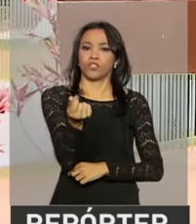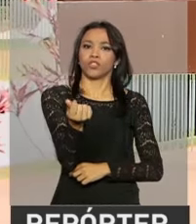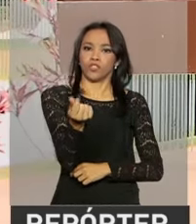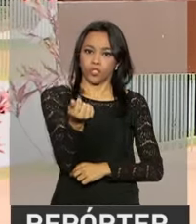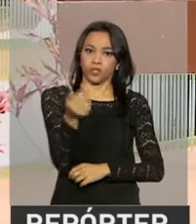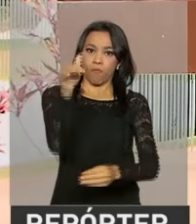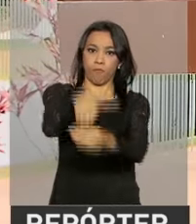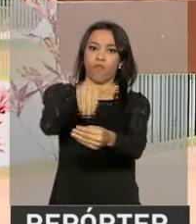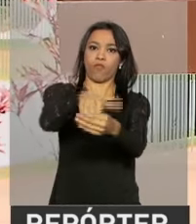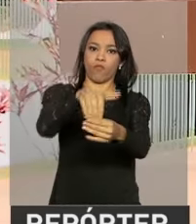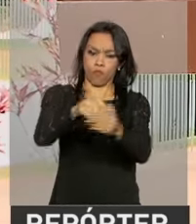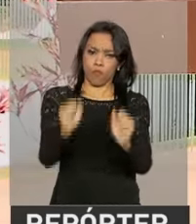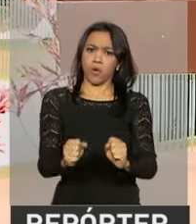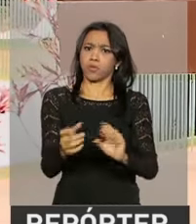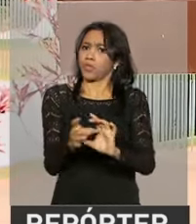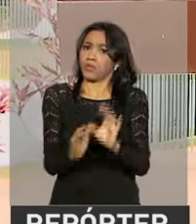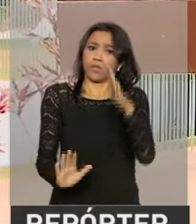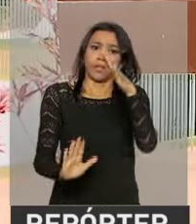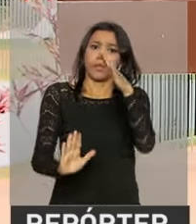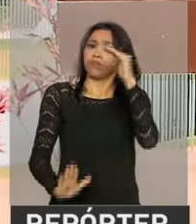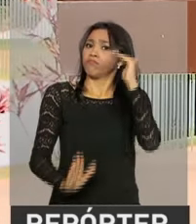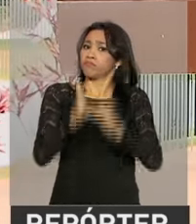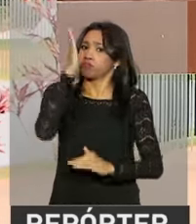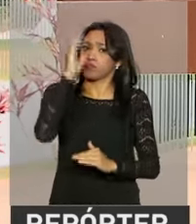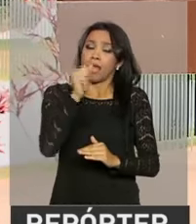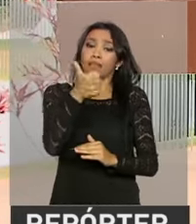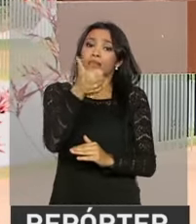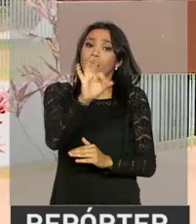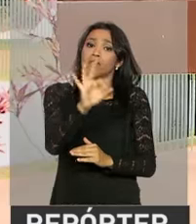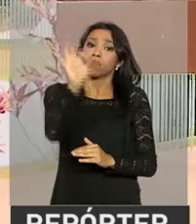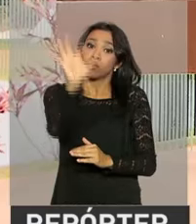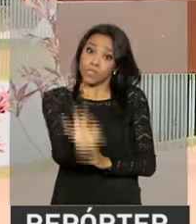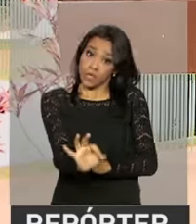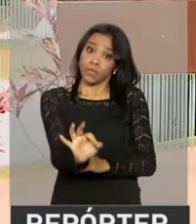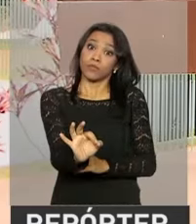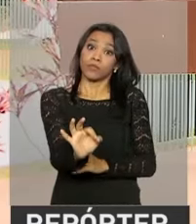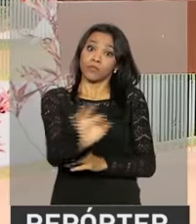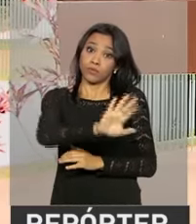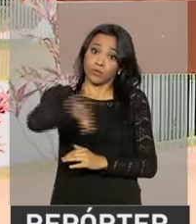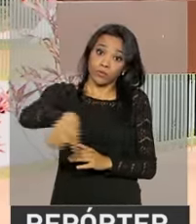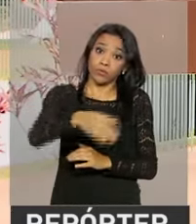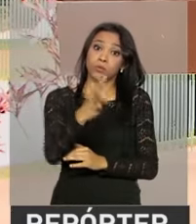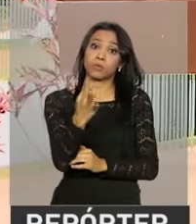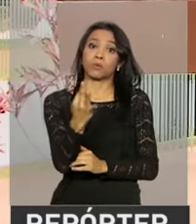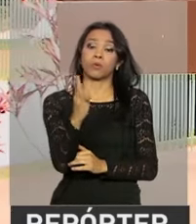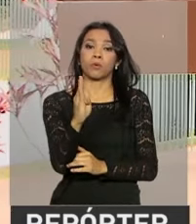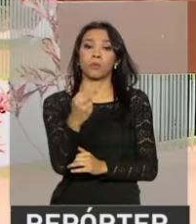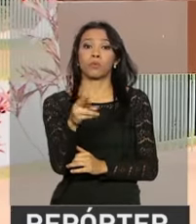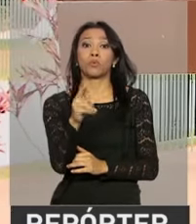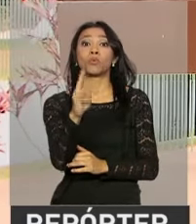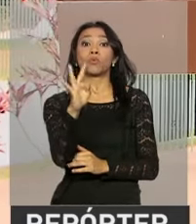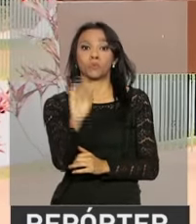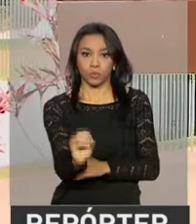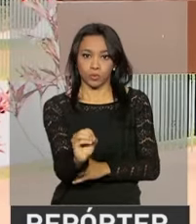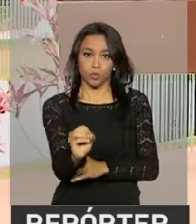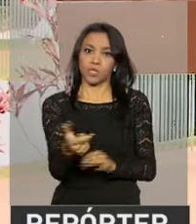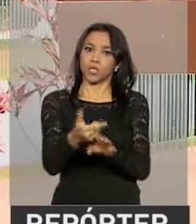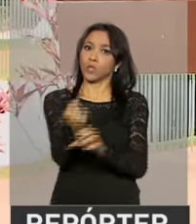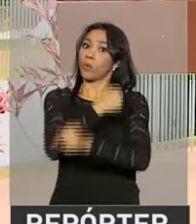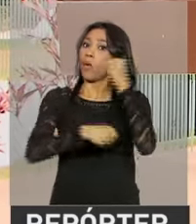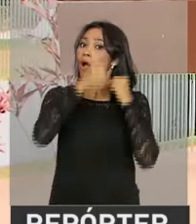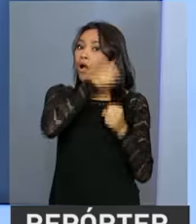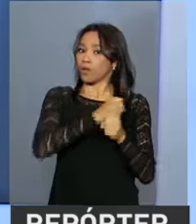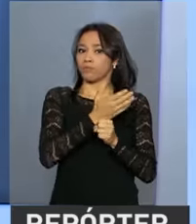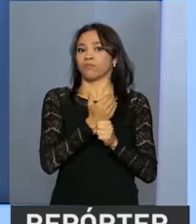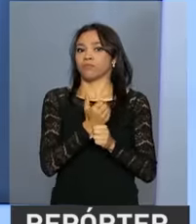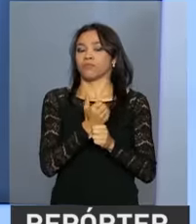eleitorais a doação é limitada a 10% dos rendimentos brutos declarados pelo doador no ano anterior à